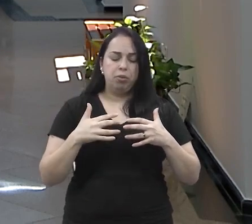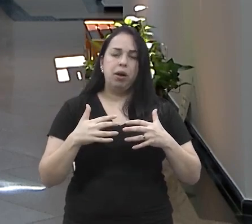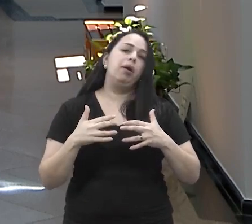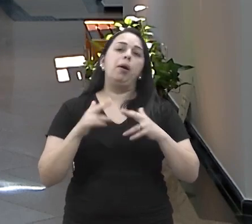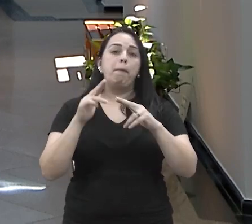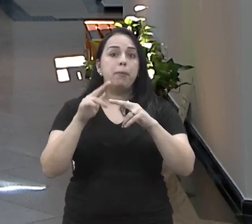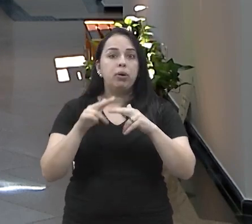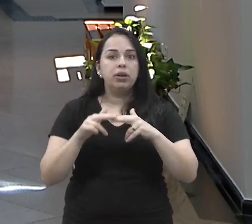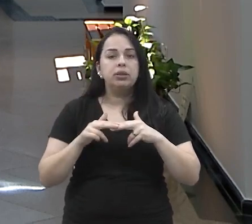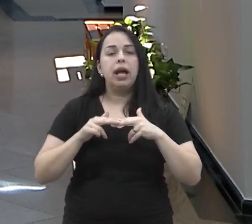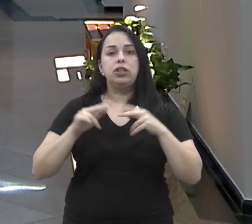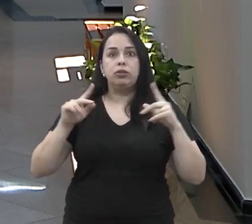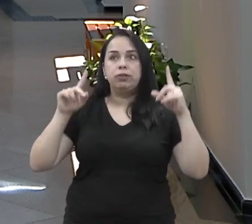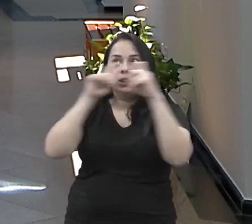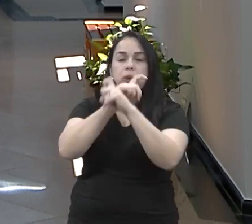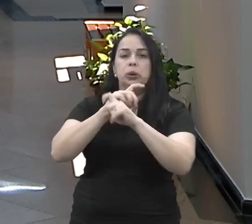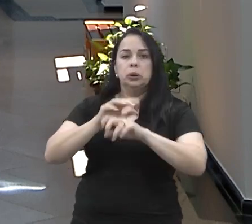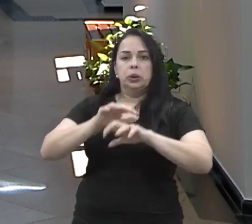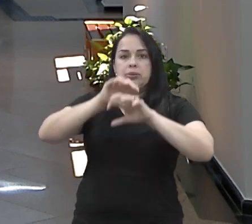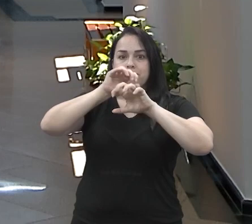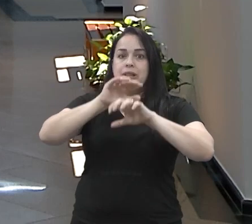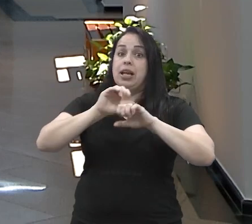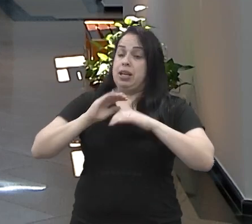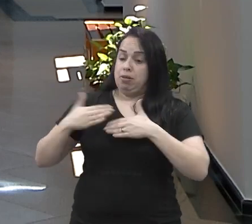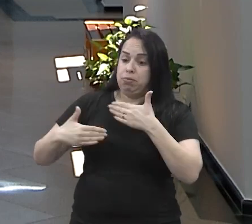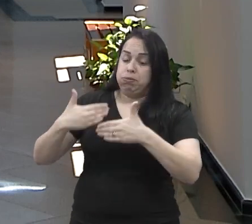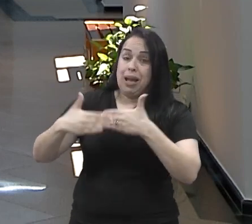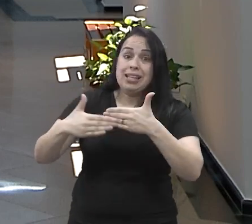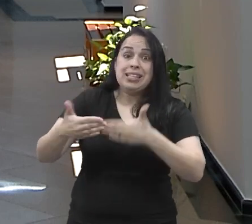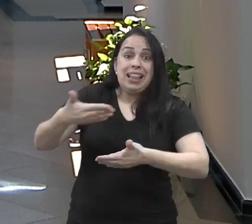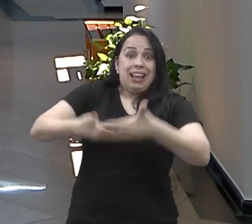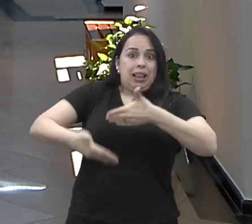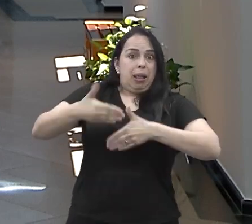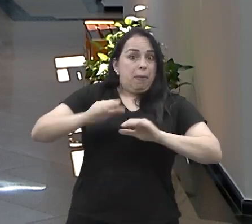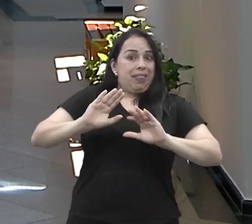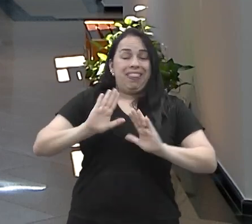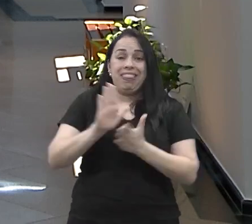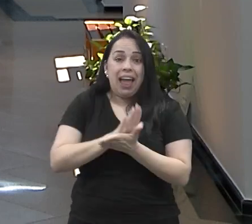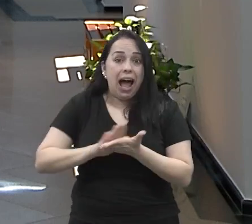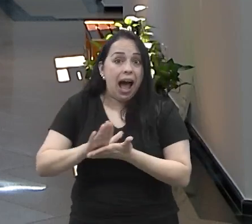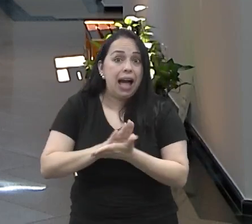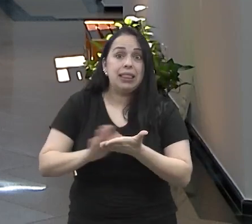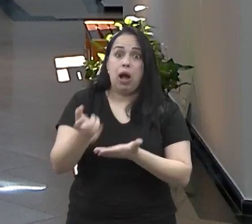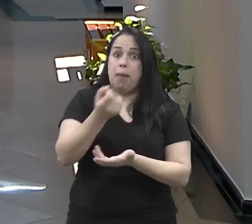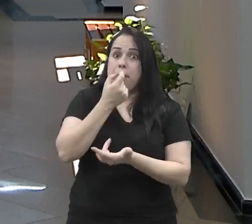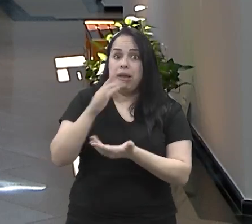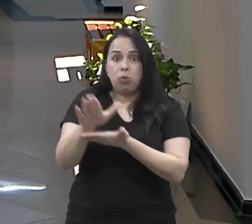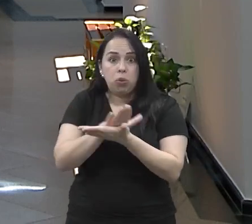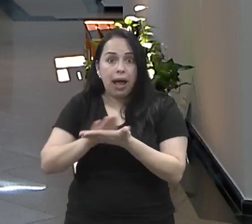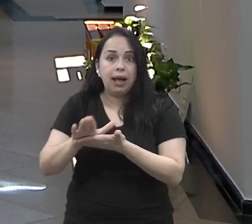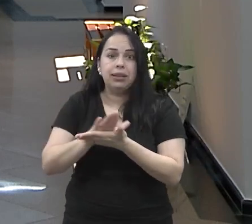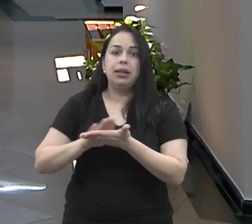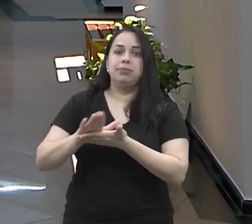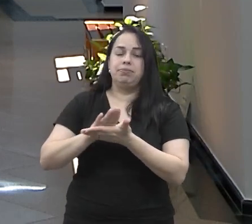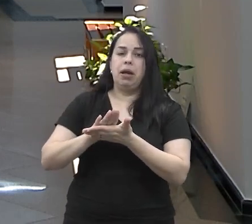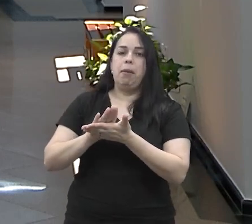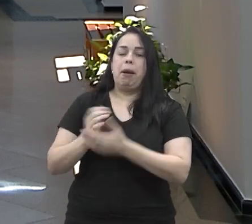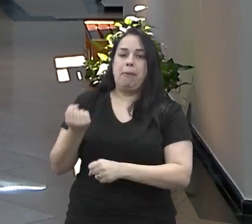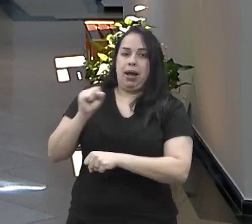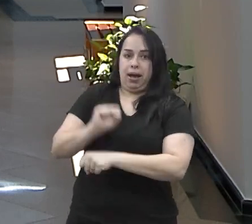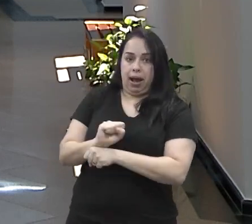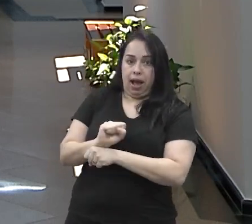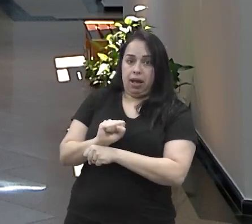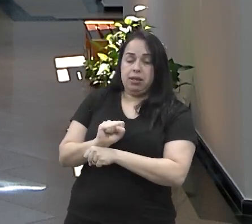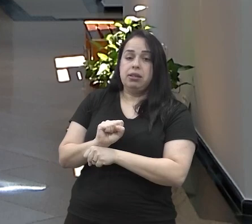dessa musculatura e com isso tem dificuldade de respirar. E isso é progressivo, se não tratar adequadamente com